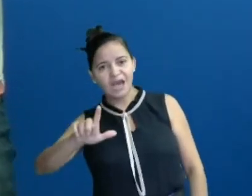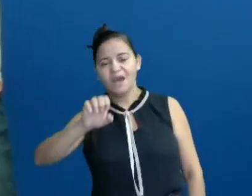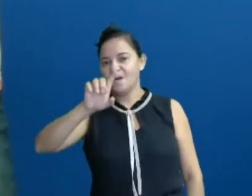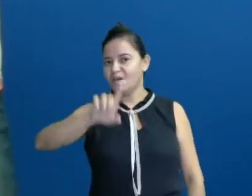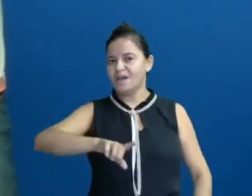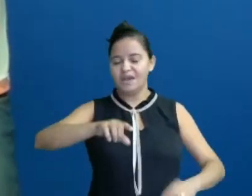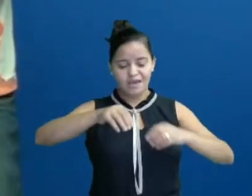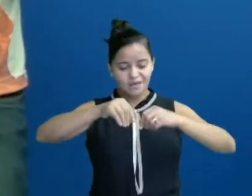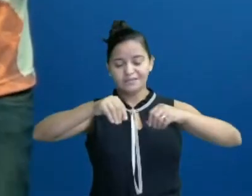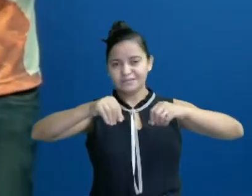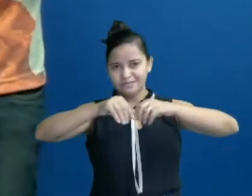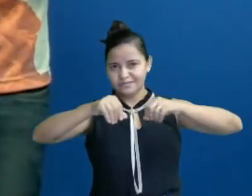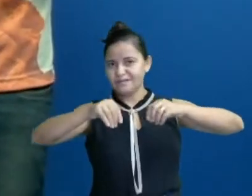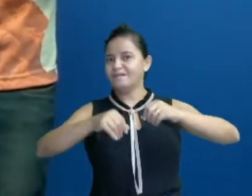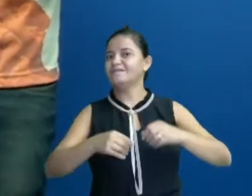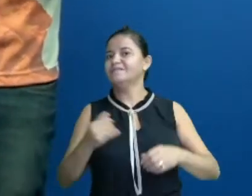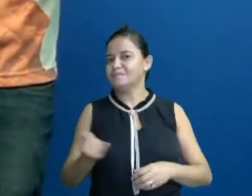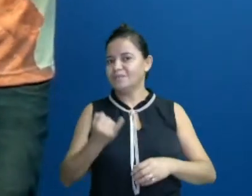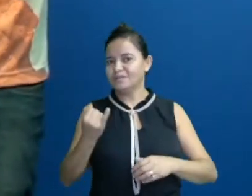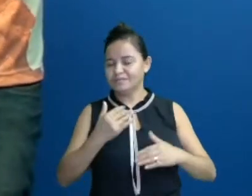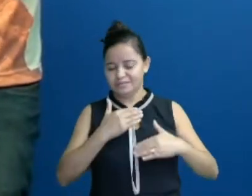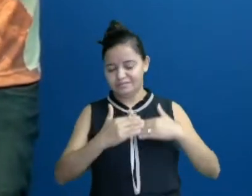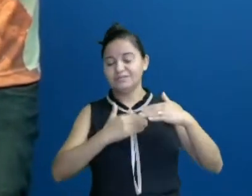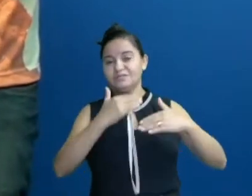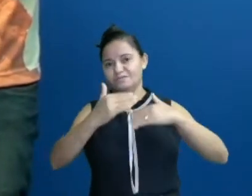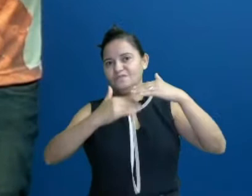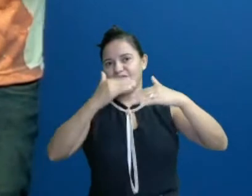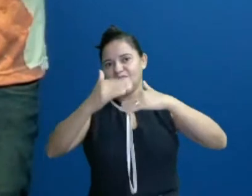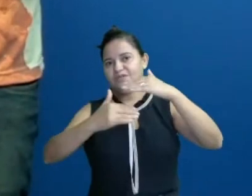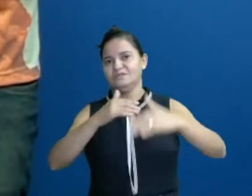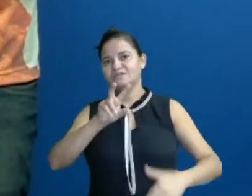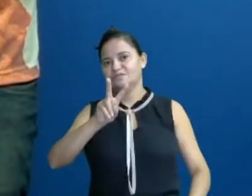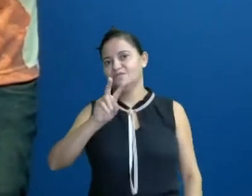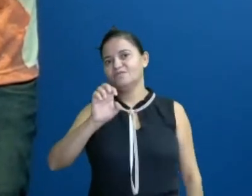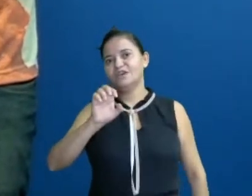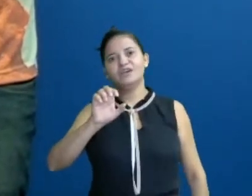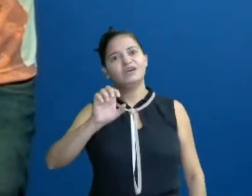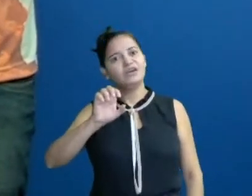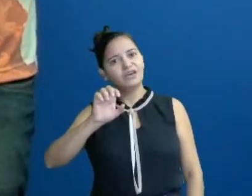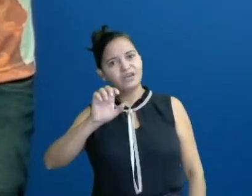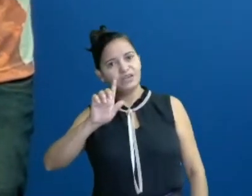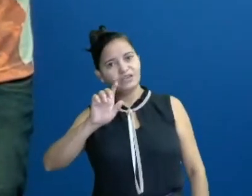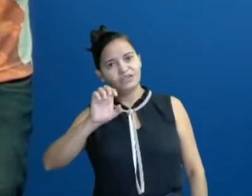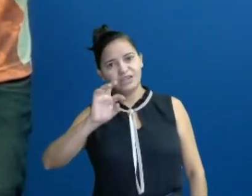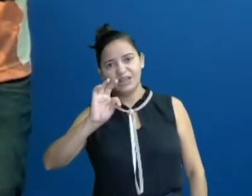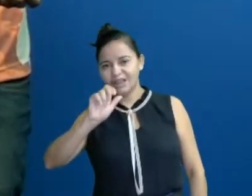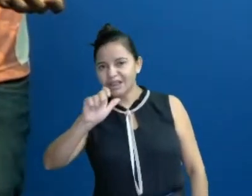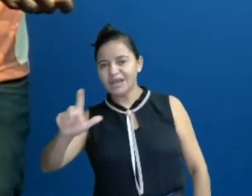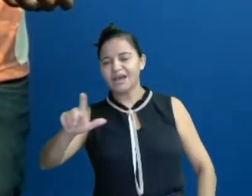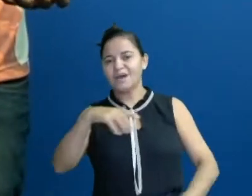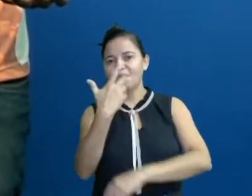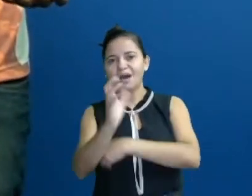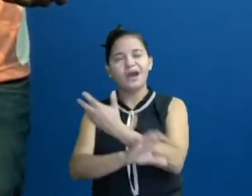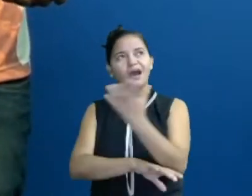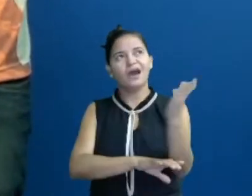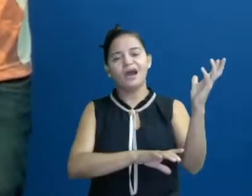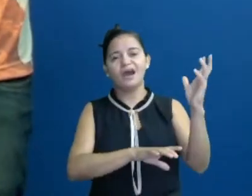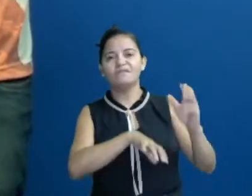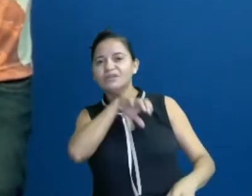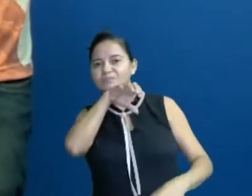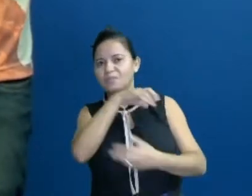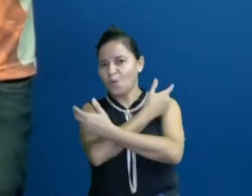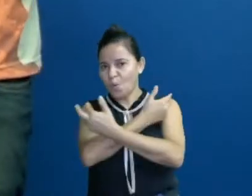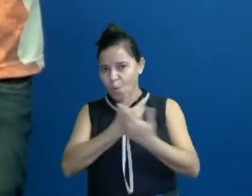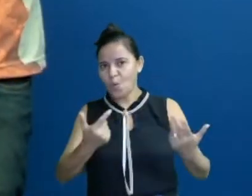o desenvolvimento desses vegetais, obviamente, né, que é justamente estar ali formando a base da nossa cadeia